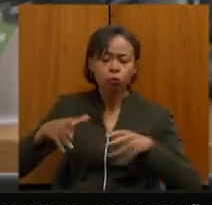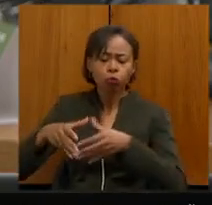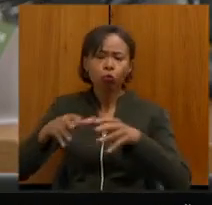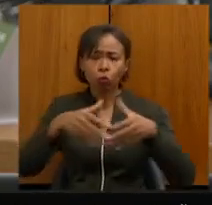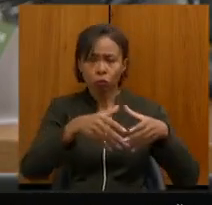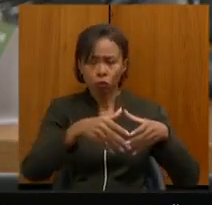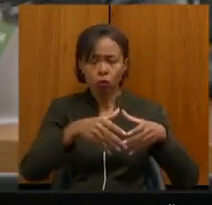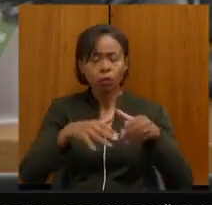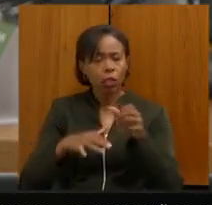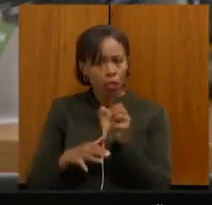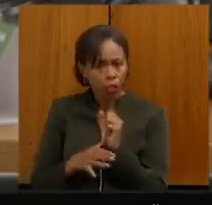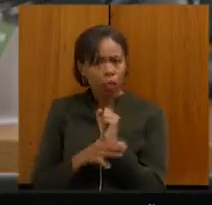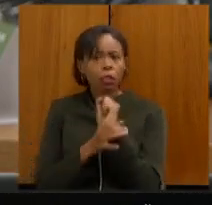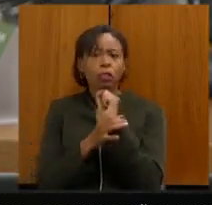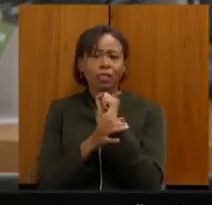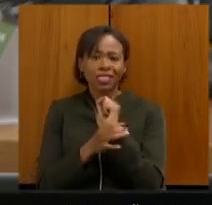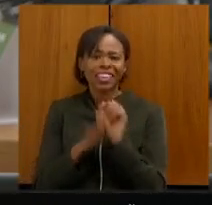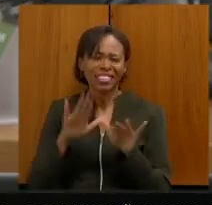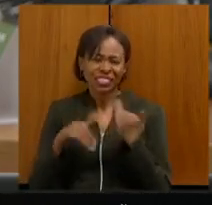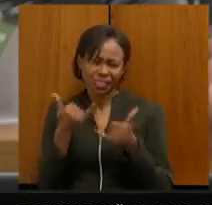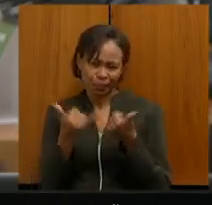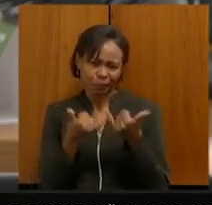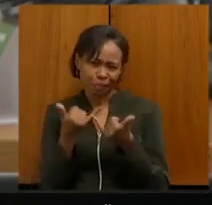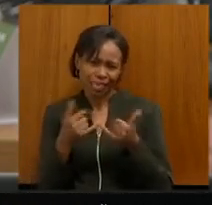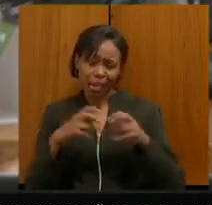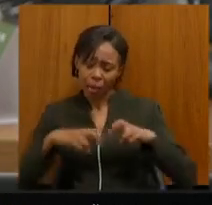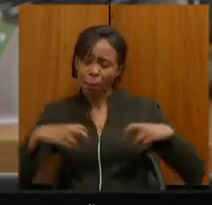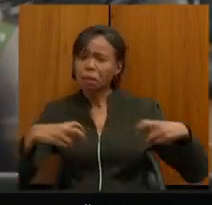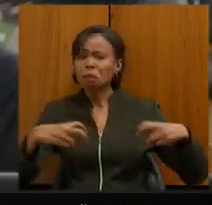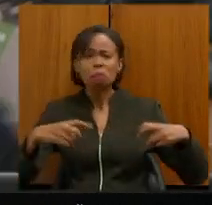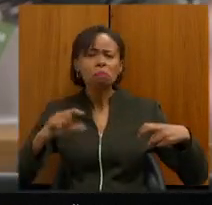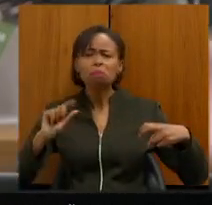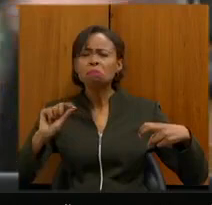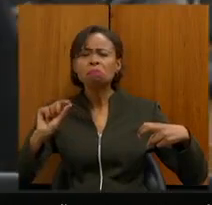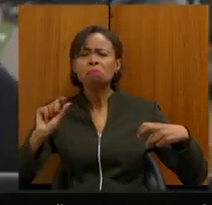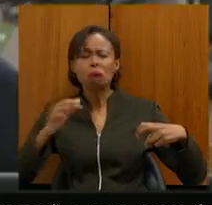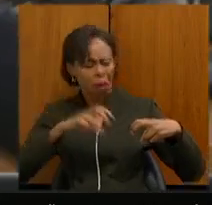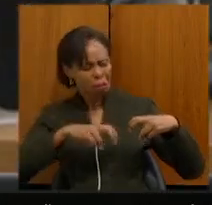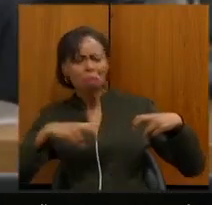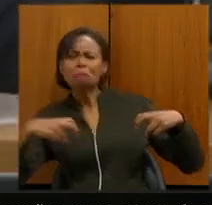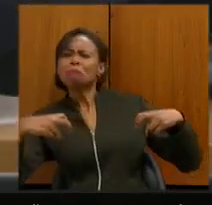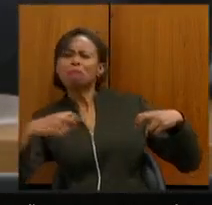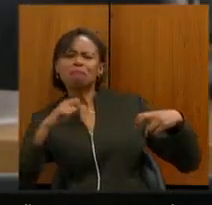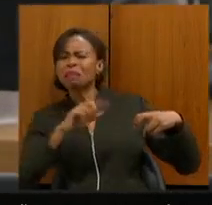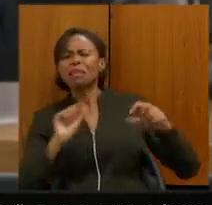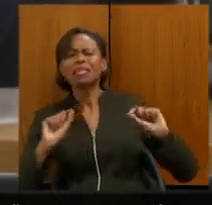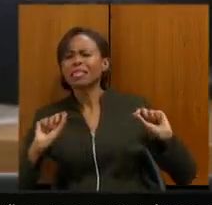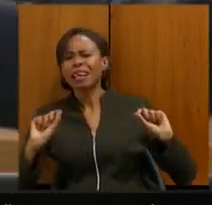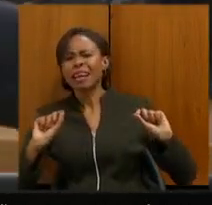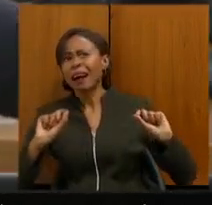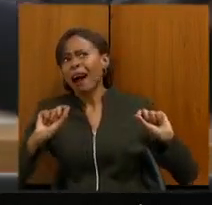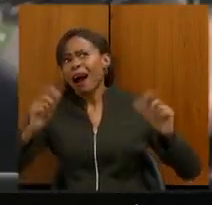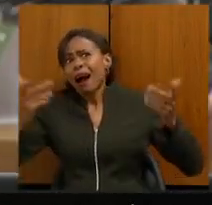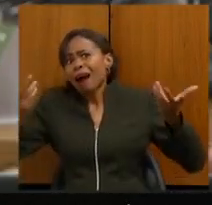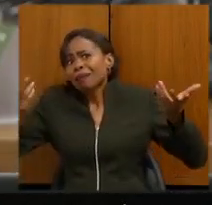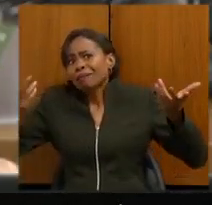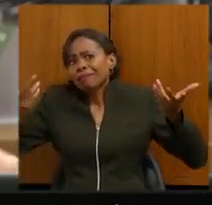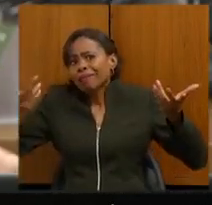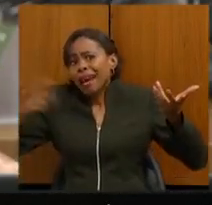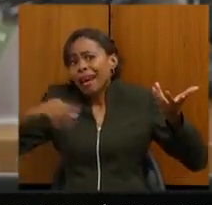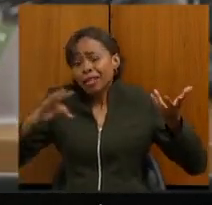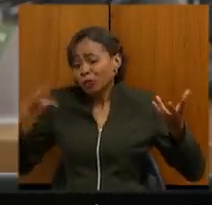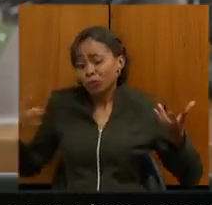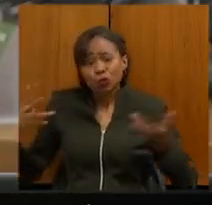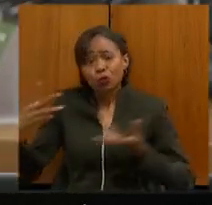inclusive o que a gente brinca muito né a mesa que é a mesa assim aparecer lá mesa essa coisa que tá aí no ar que é de